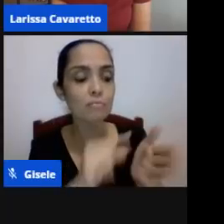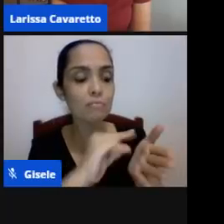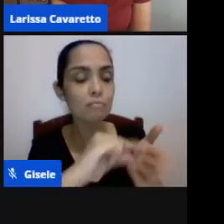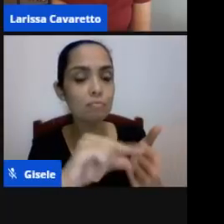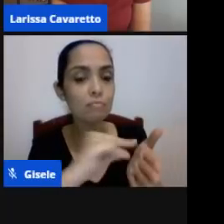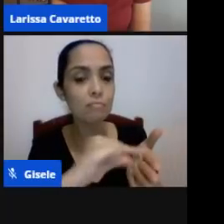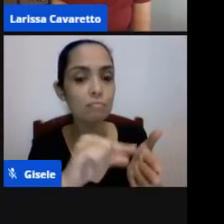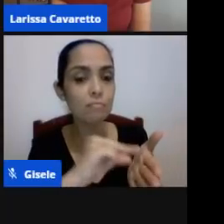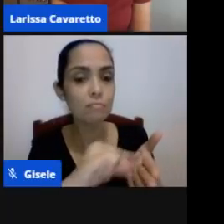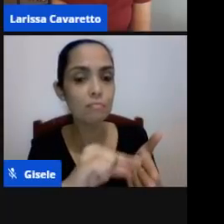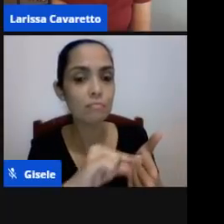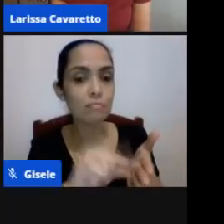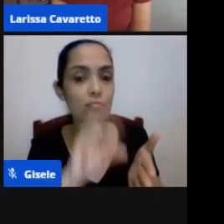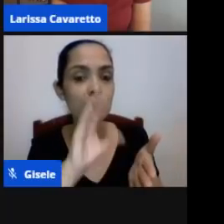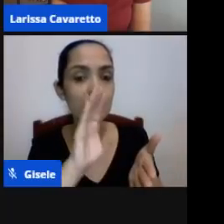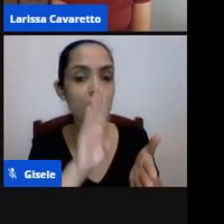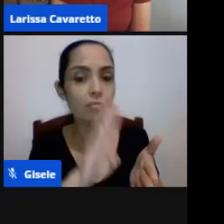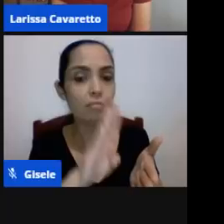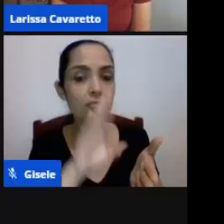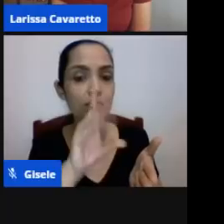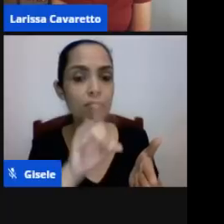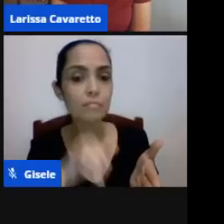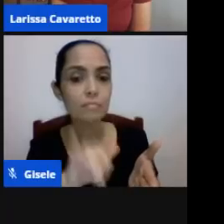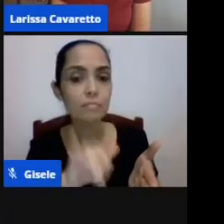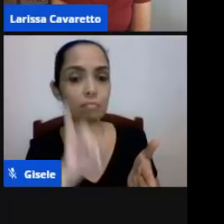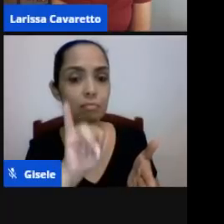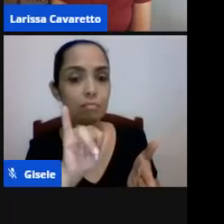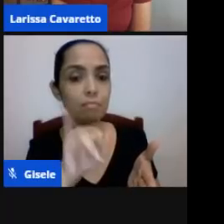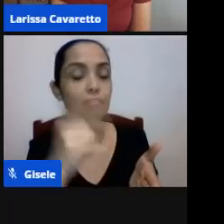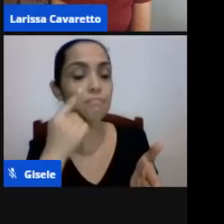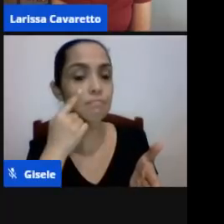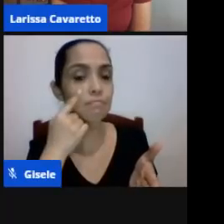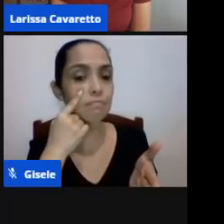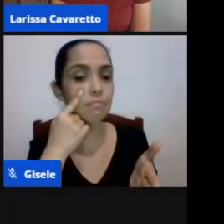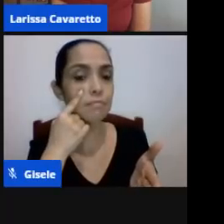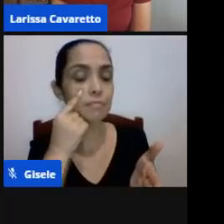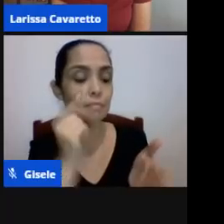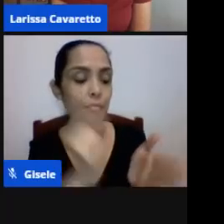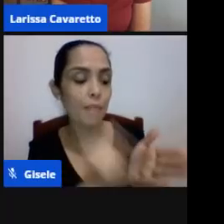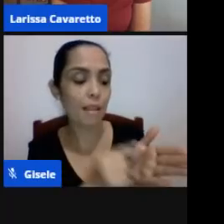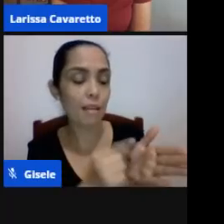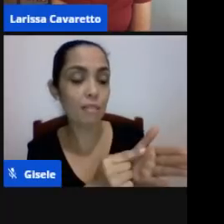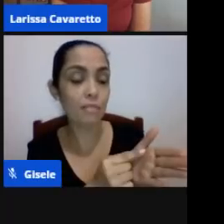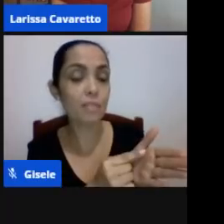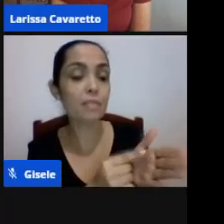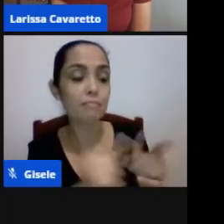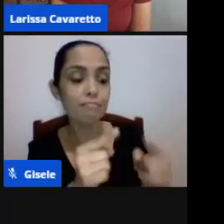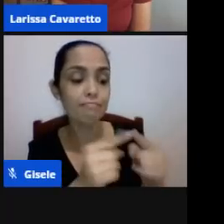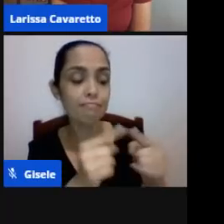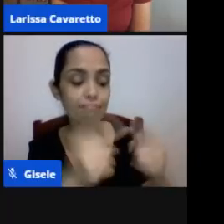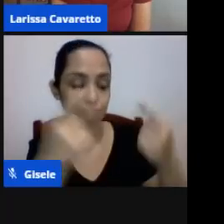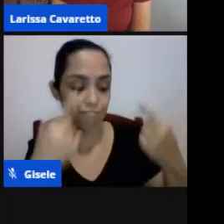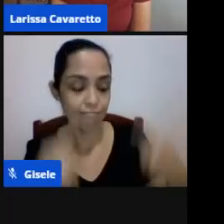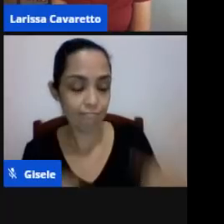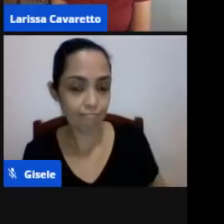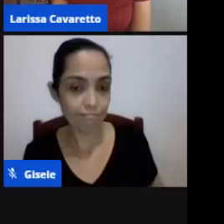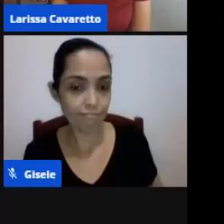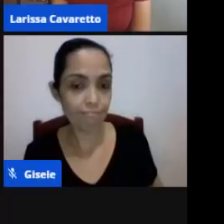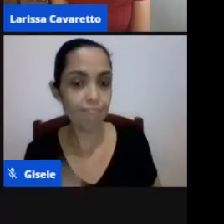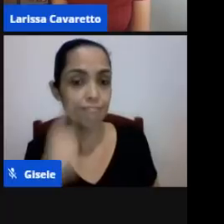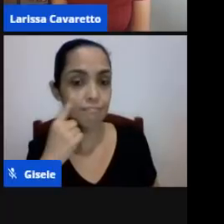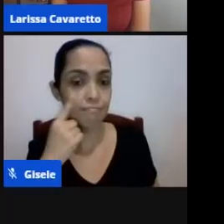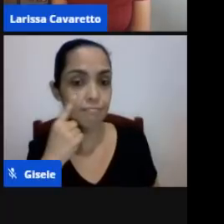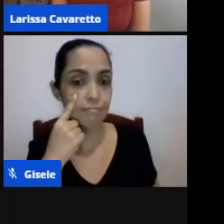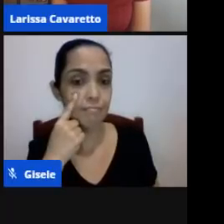escrito Surface, você precisa mudar. Outra coisa importante é que o infravermelho deve ser direcionado à testa da